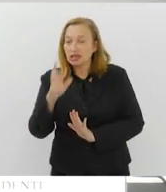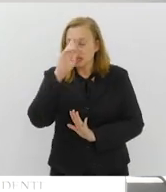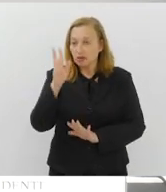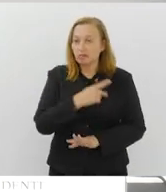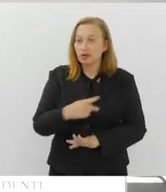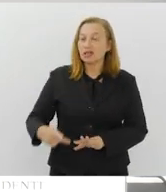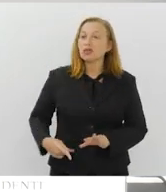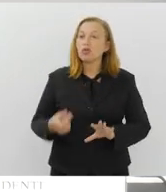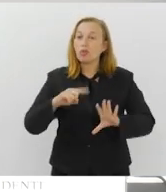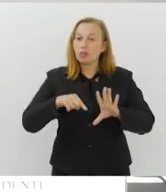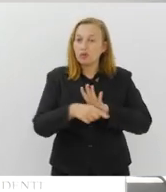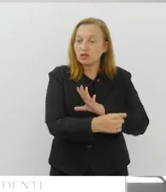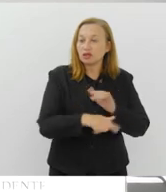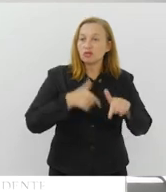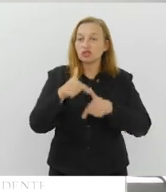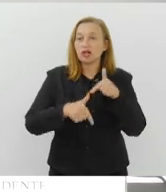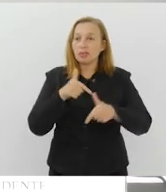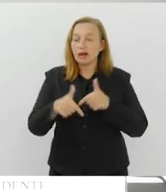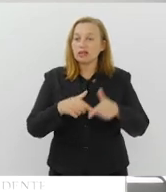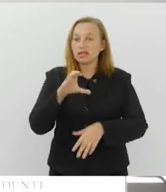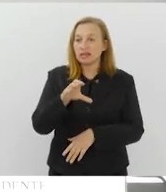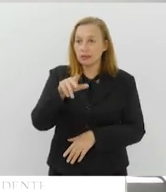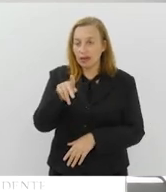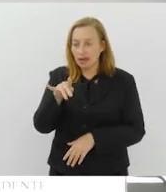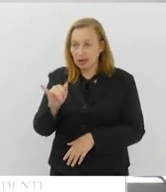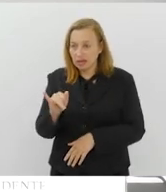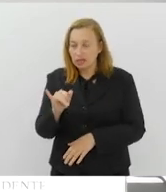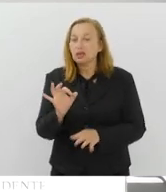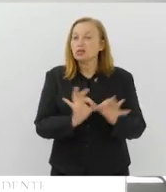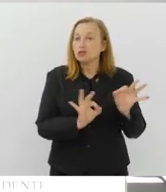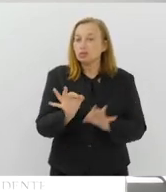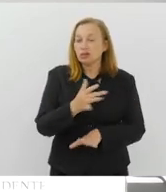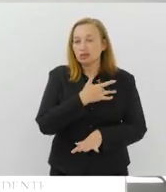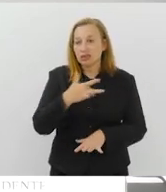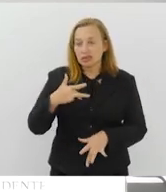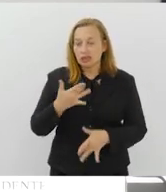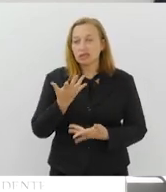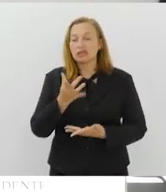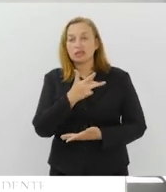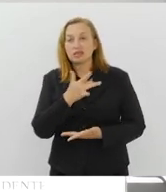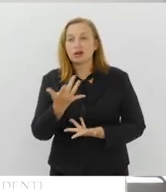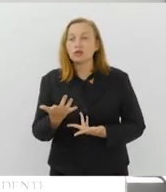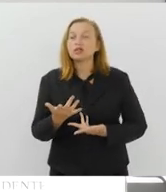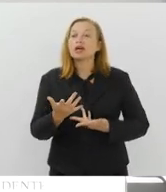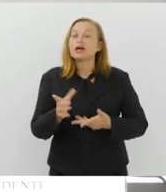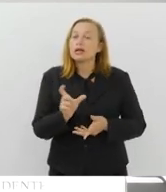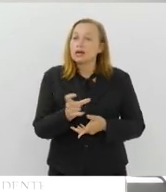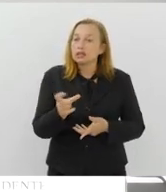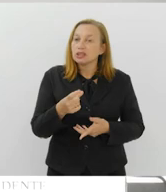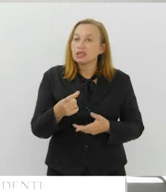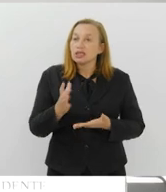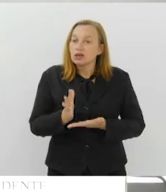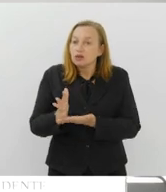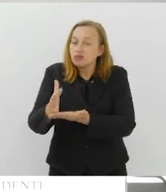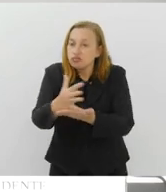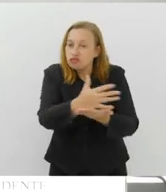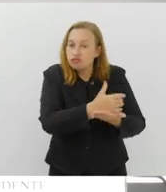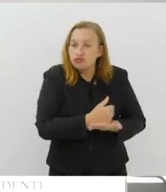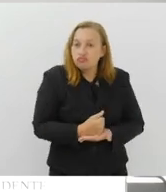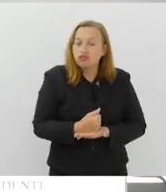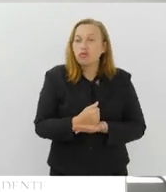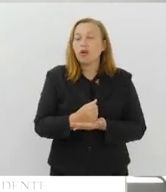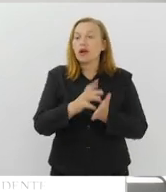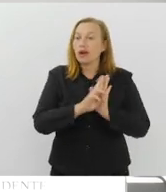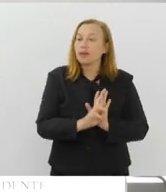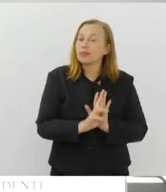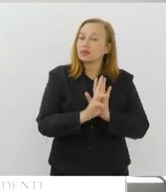de aprofundar os trabalhos desta CPI, dos planos de saúde, é de extrema importância colhermos os depoimentos dos